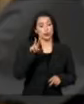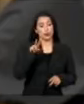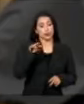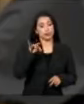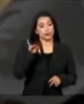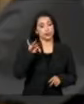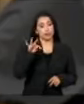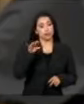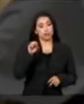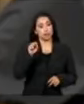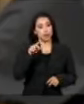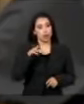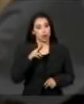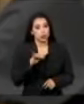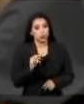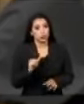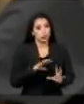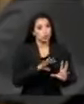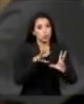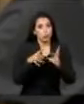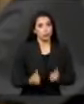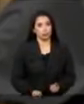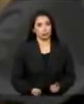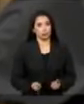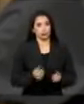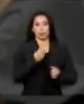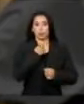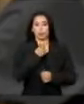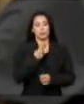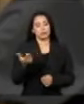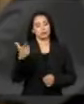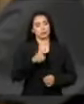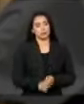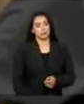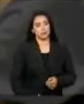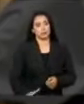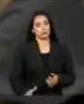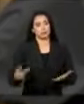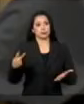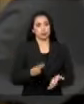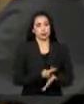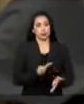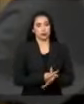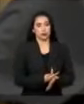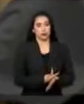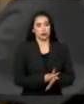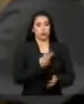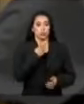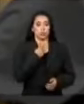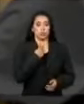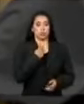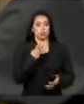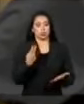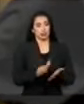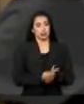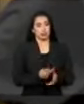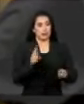Isso vai continuar acontecendo. O que não dá para ver é uma decisão carimbo, decisão automática de prisão.